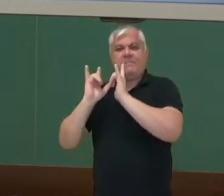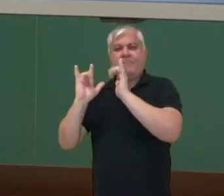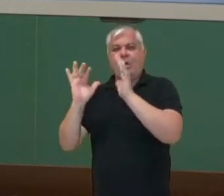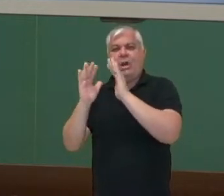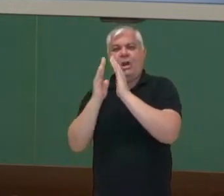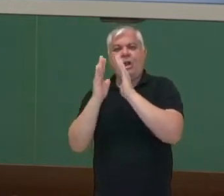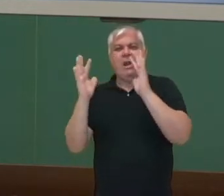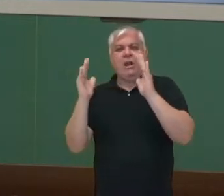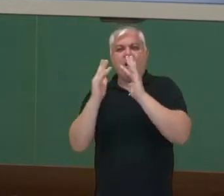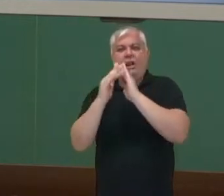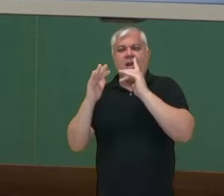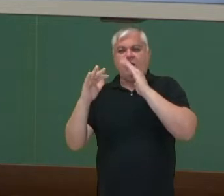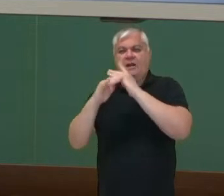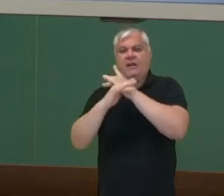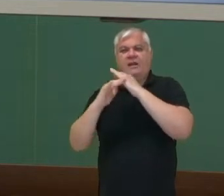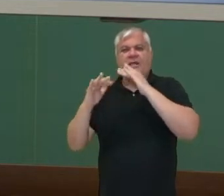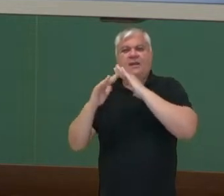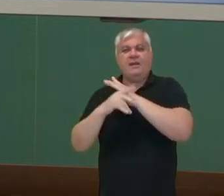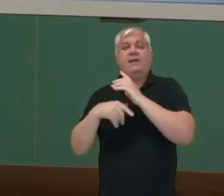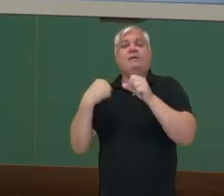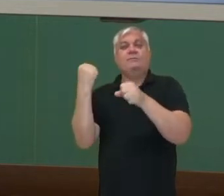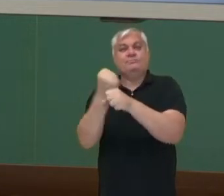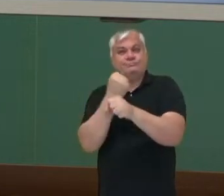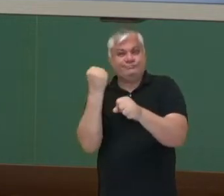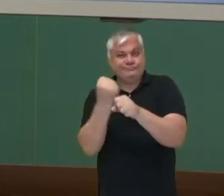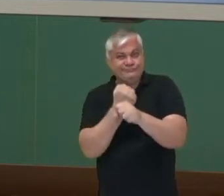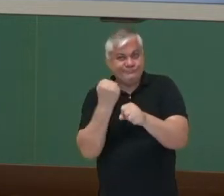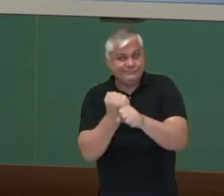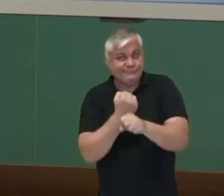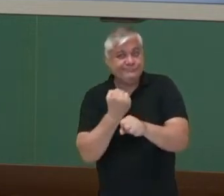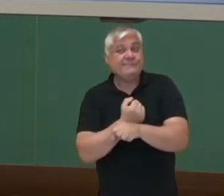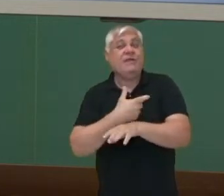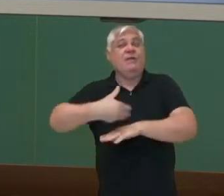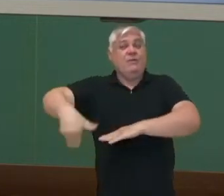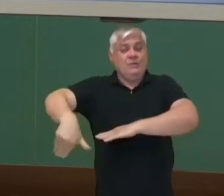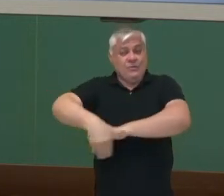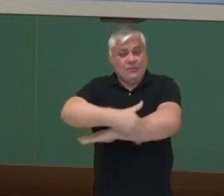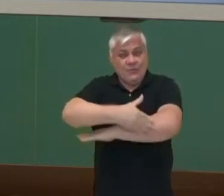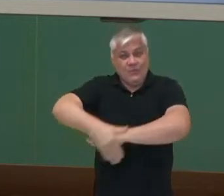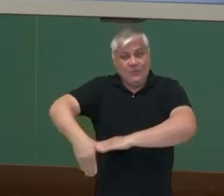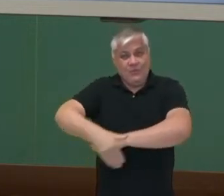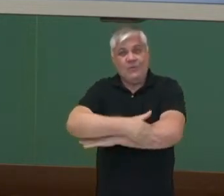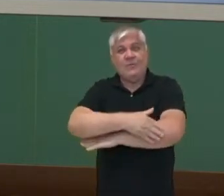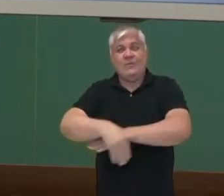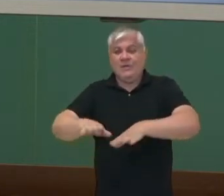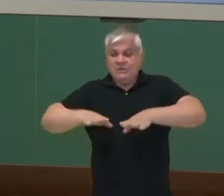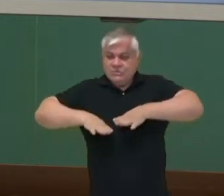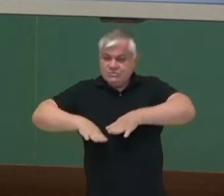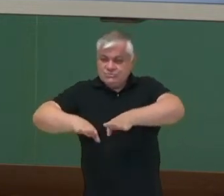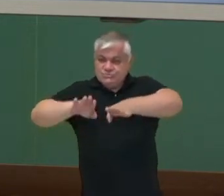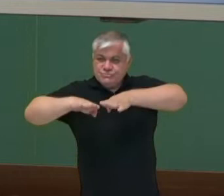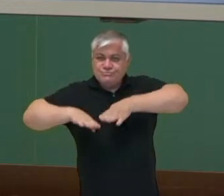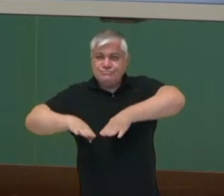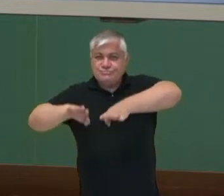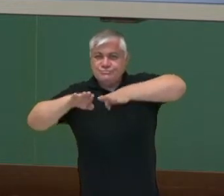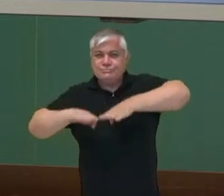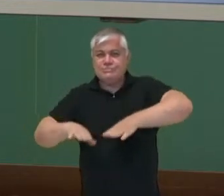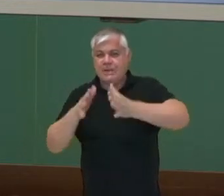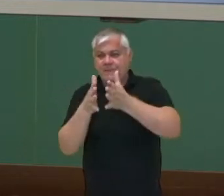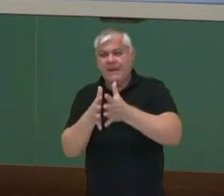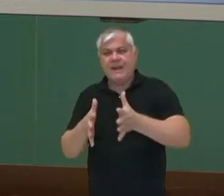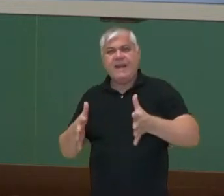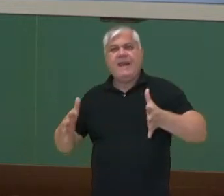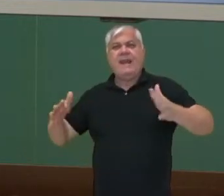maior será a necessidade de construção de casas, de ruas, de avenidas, o surgimento, a ampliação das